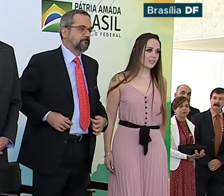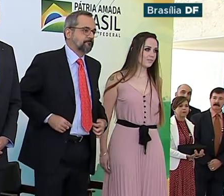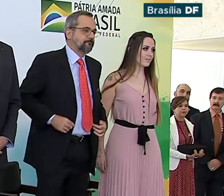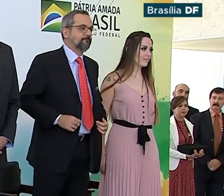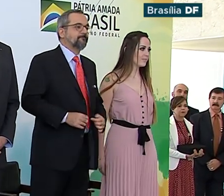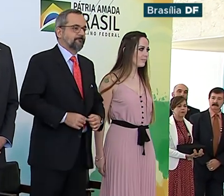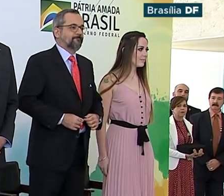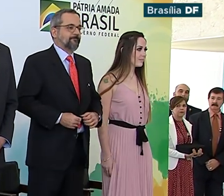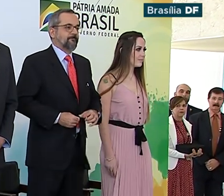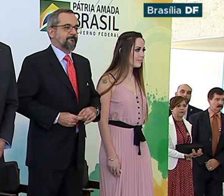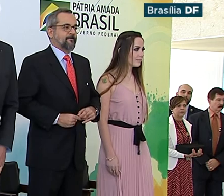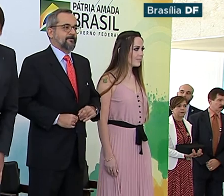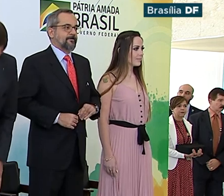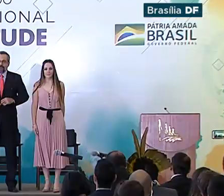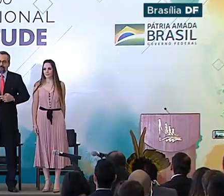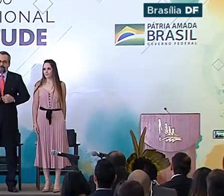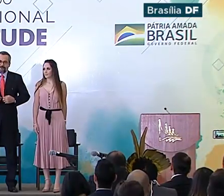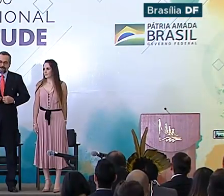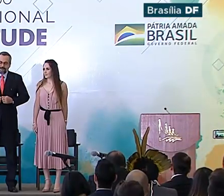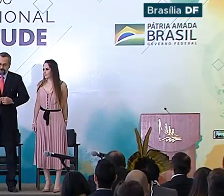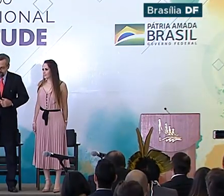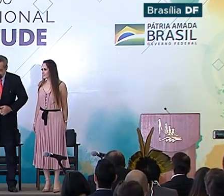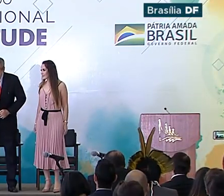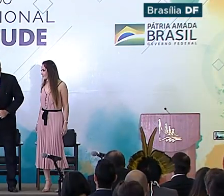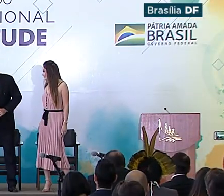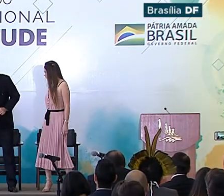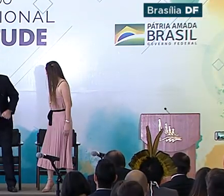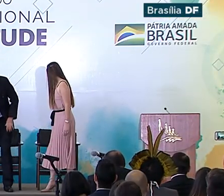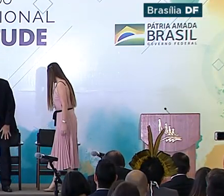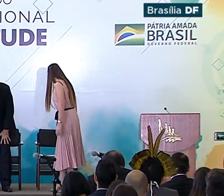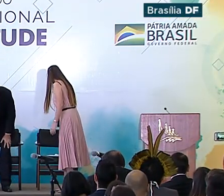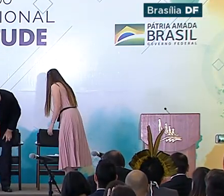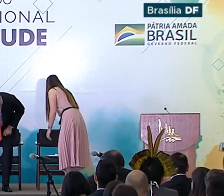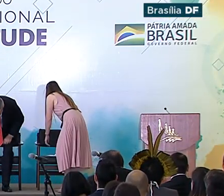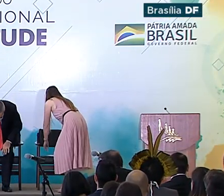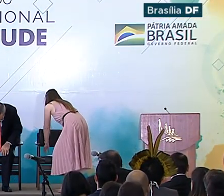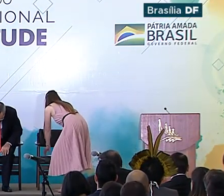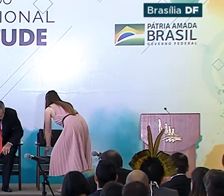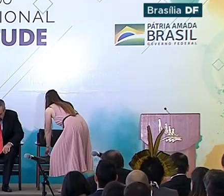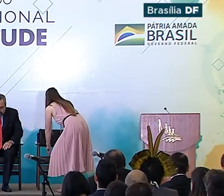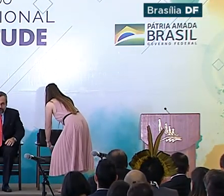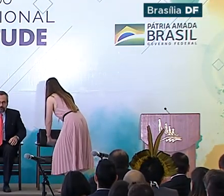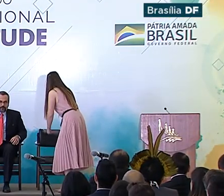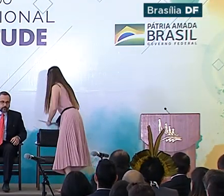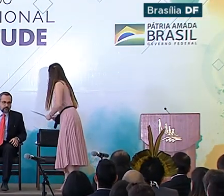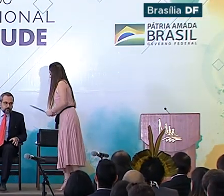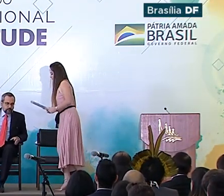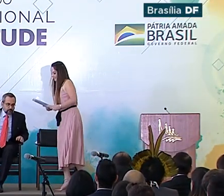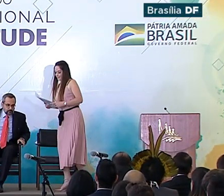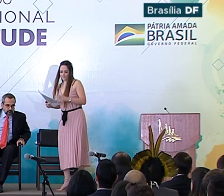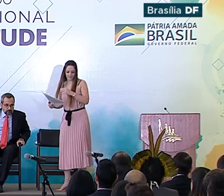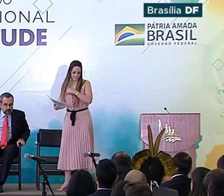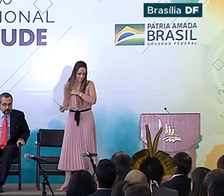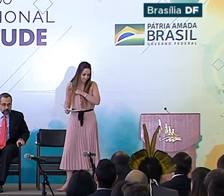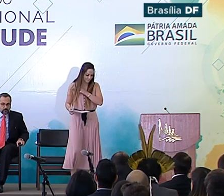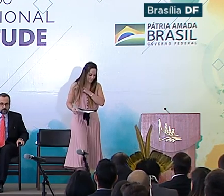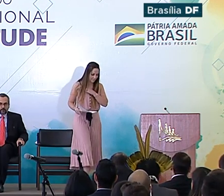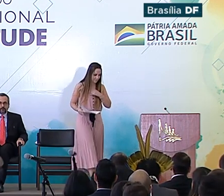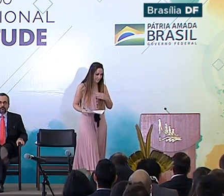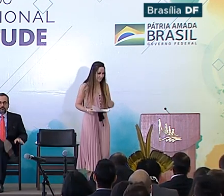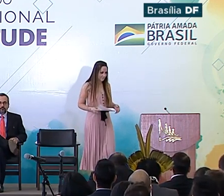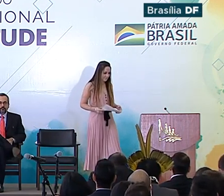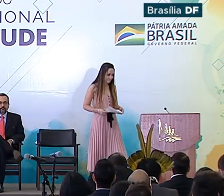Com a palavra, a secretária nacional da Juventude do Ministério da Mulher, da Família e dos Direitos Humanos, Jaiana Nicareta da